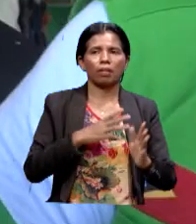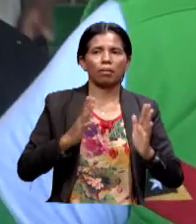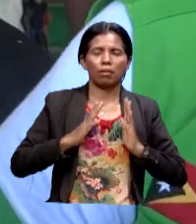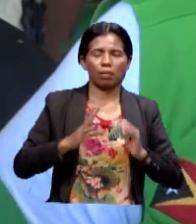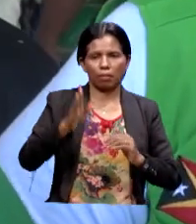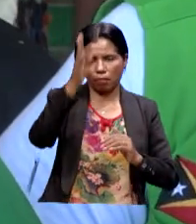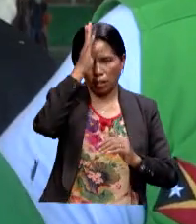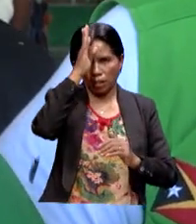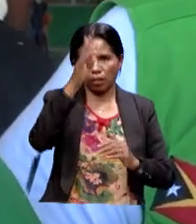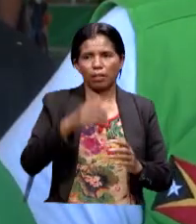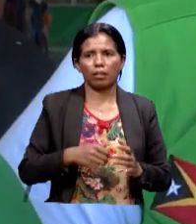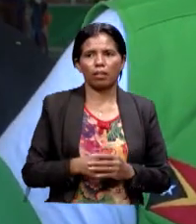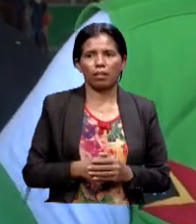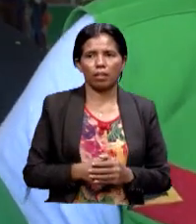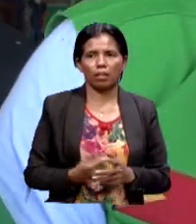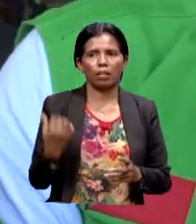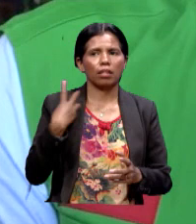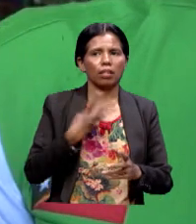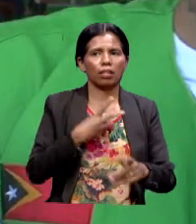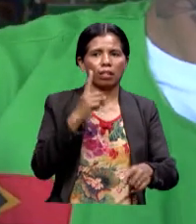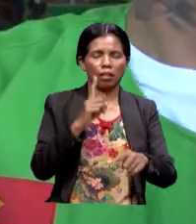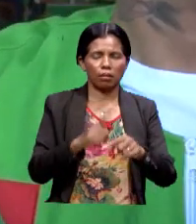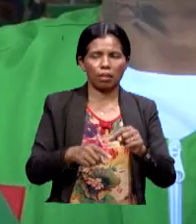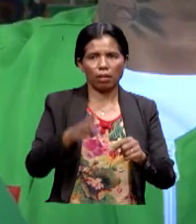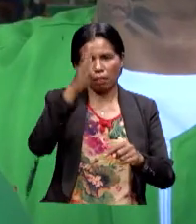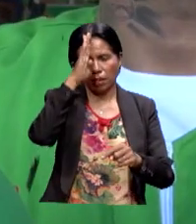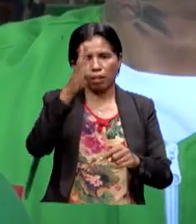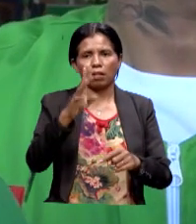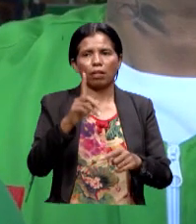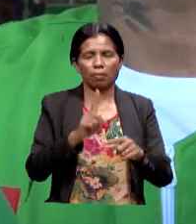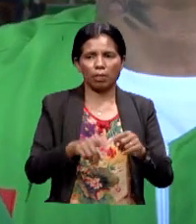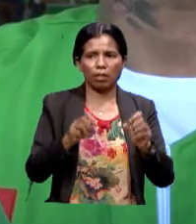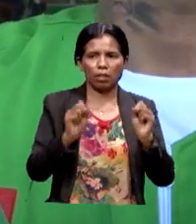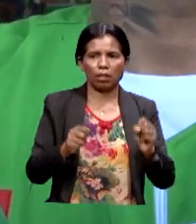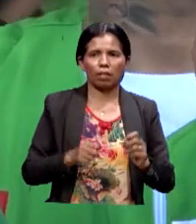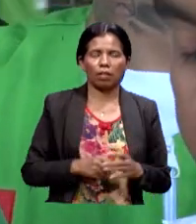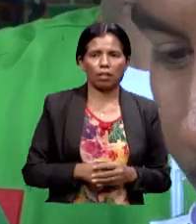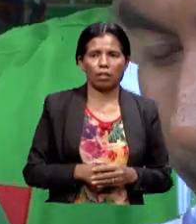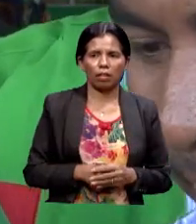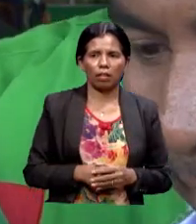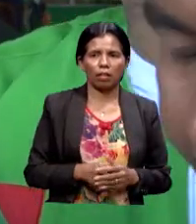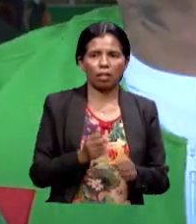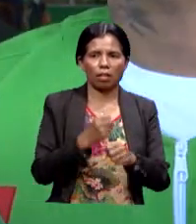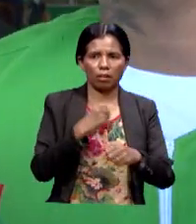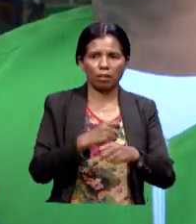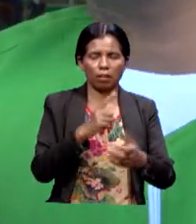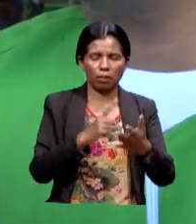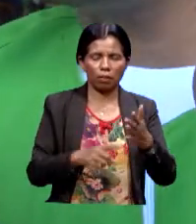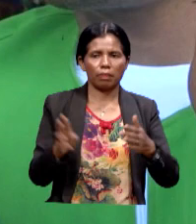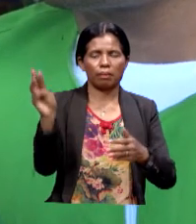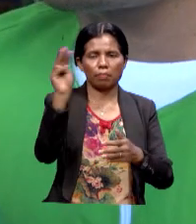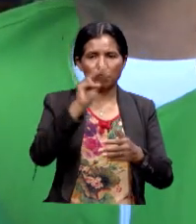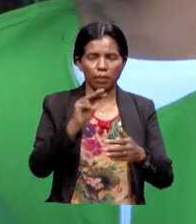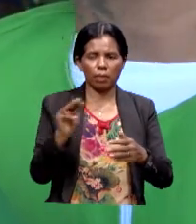Bali. Será que ita bele halo Bali, bele la bele halo La Buambazo? La bele halo, modelo sir nebe